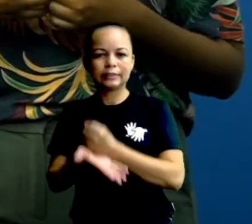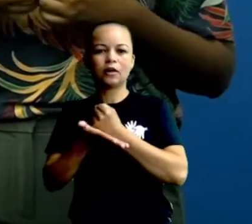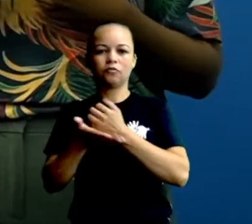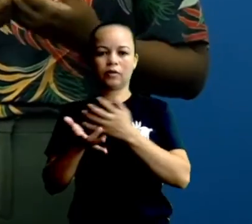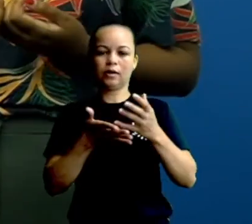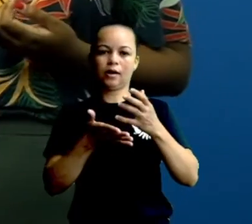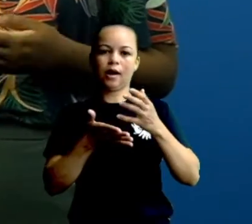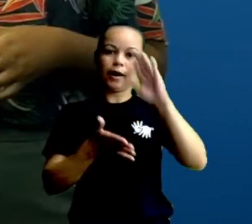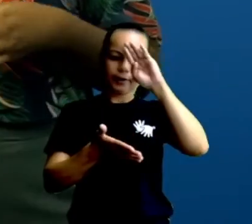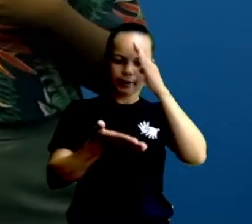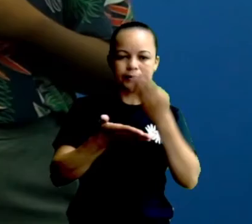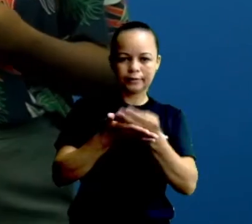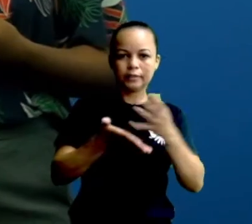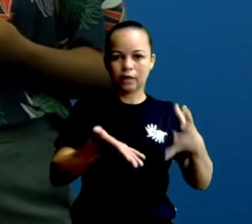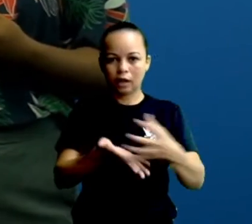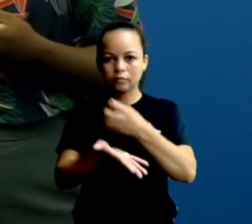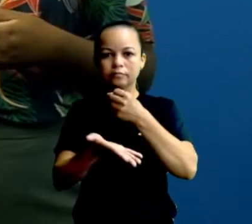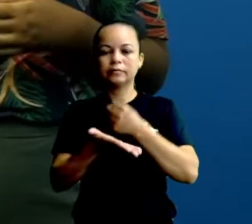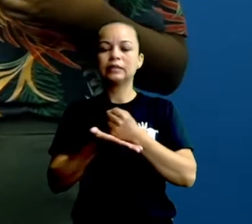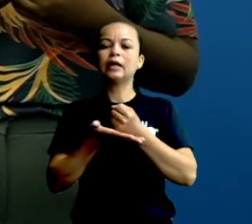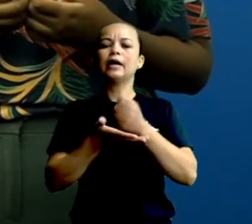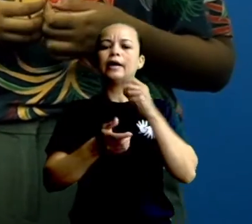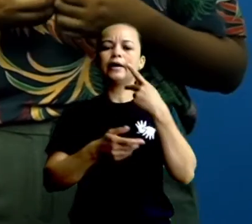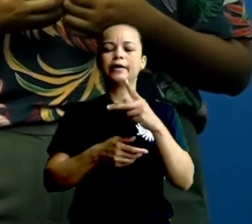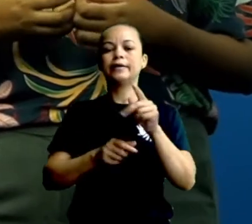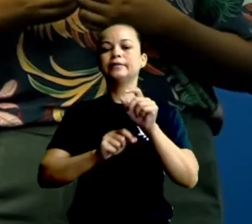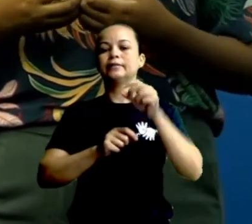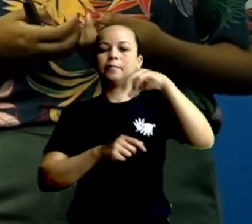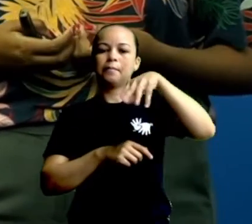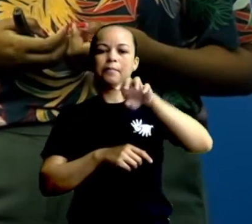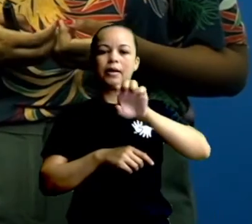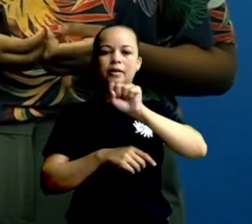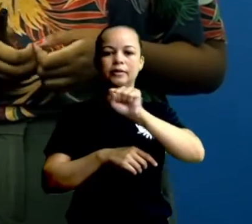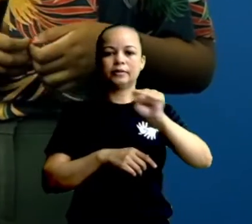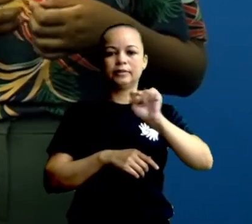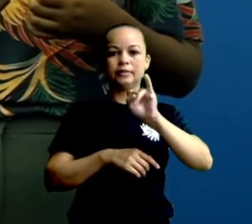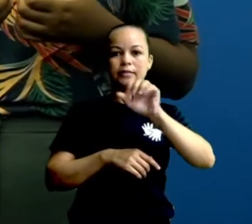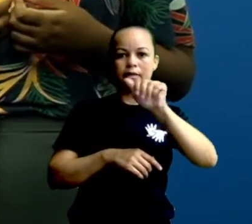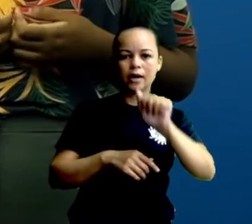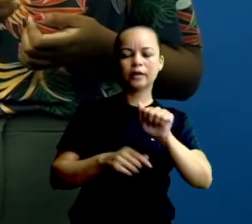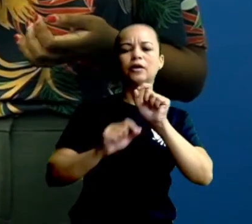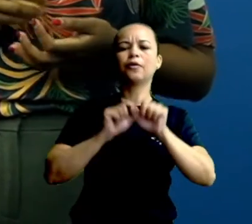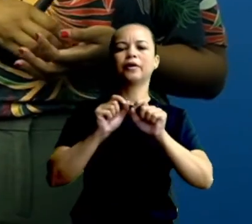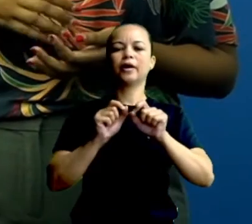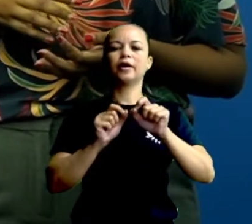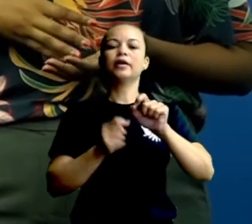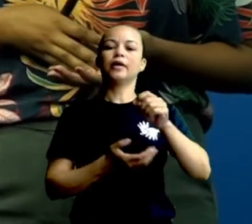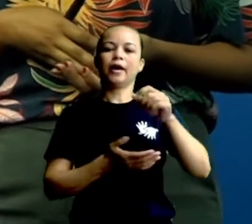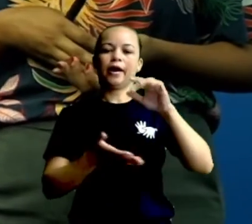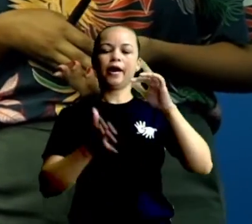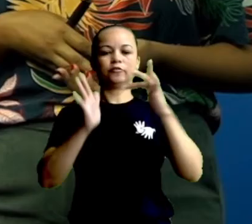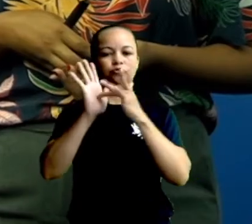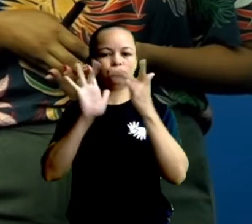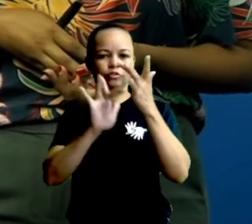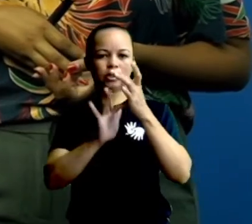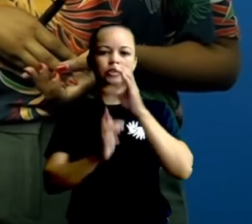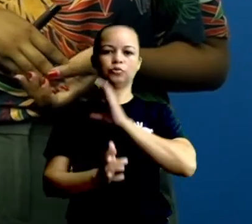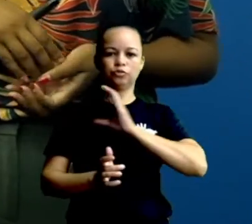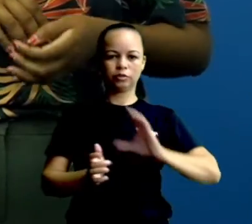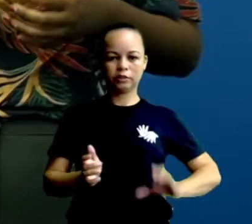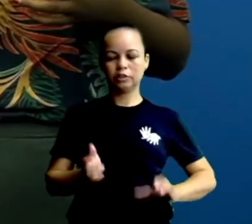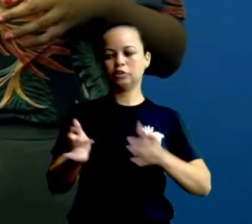gente? Acreditam. E esse Messias é Jesus Cristo, a religião oficial do Império